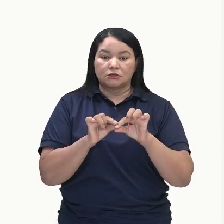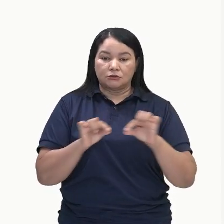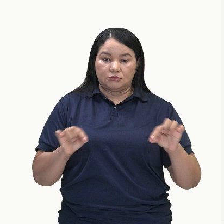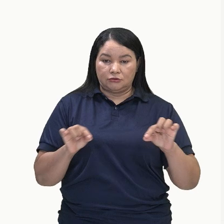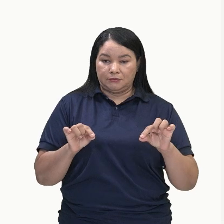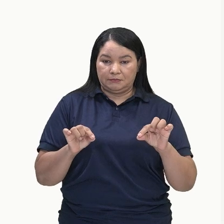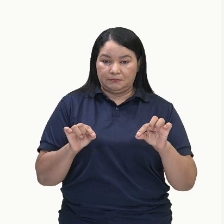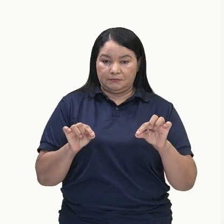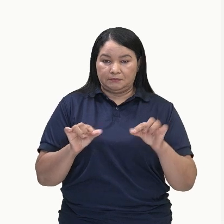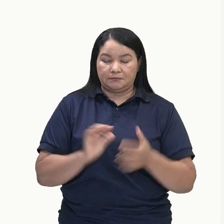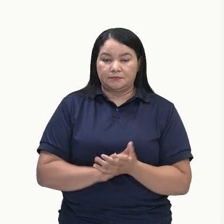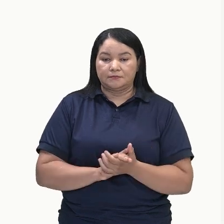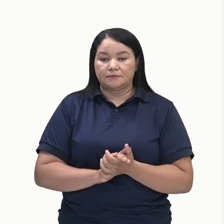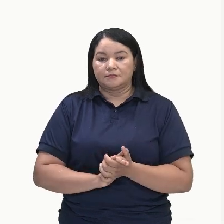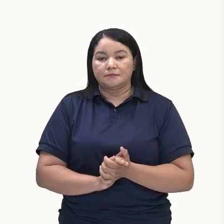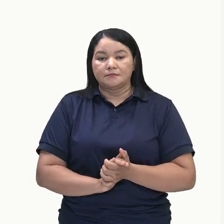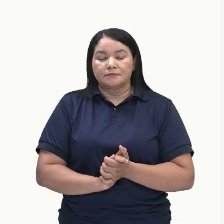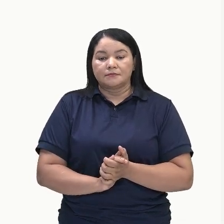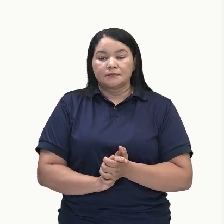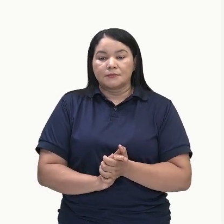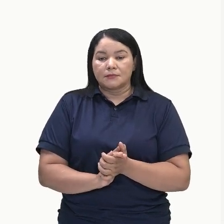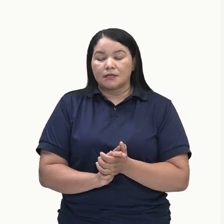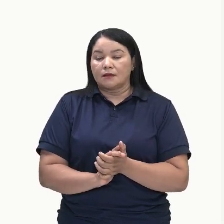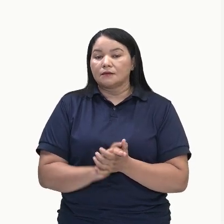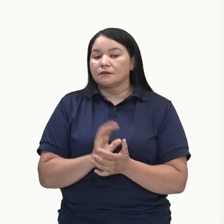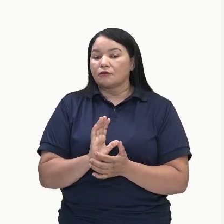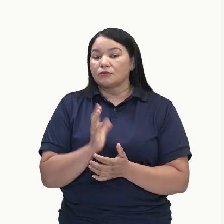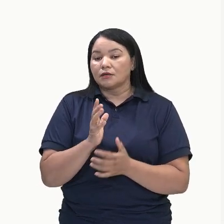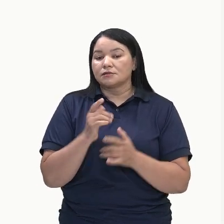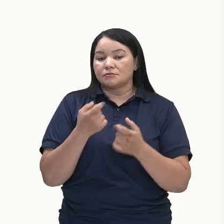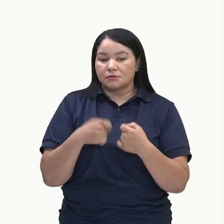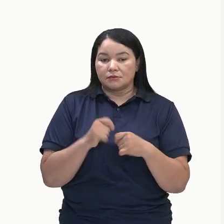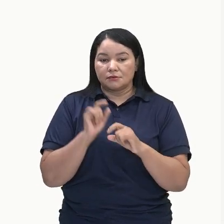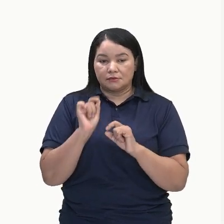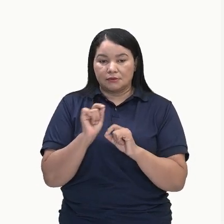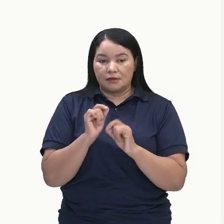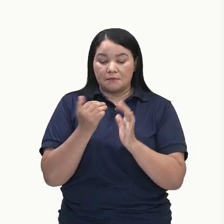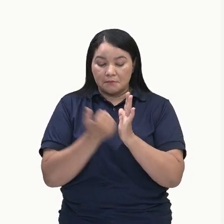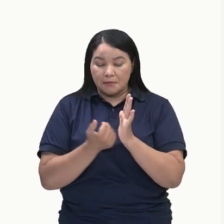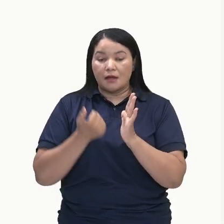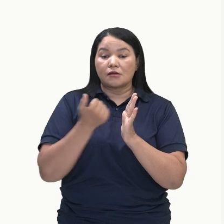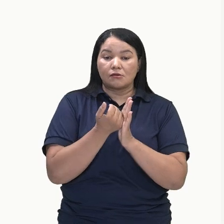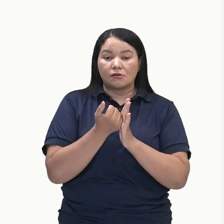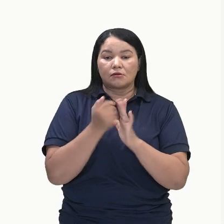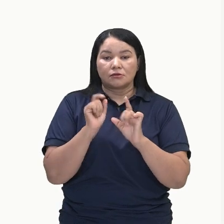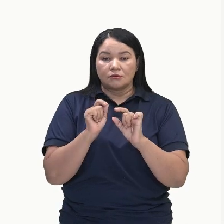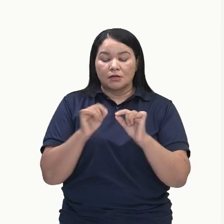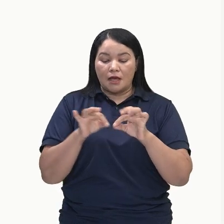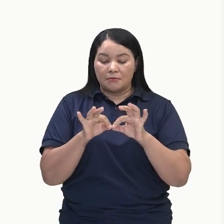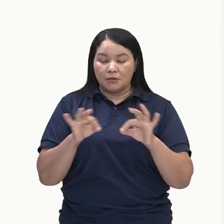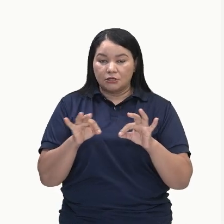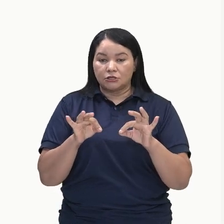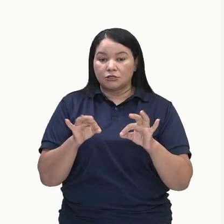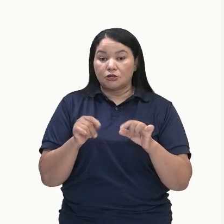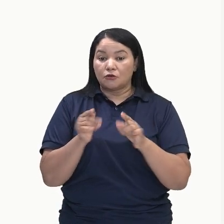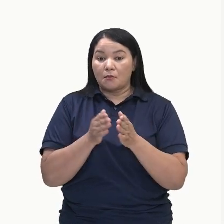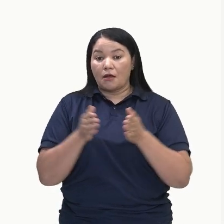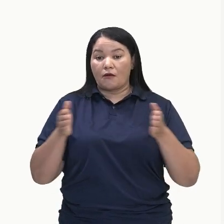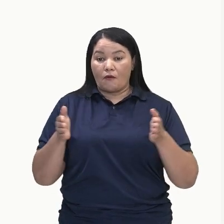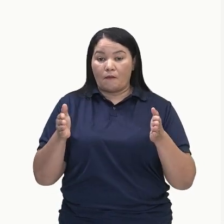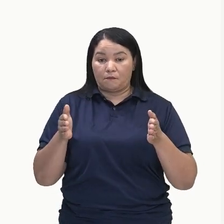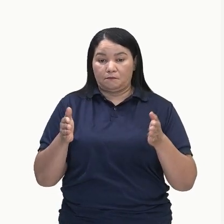lados do triângulo. E o que acontece? Tem que ser maior que a medida do maior lado do